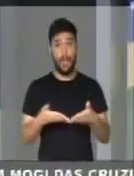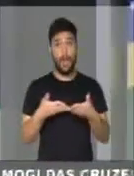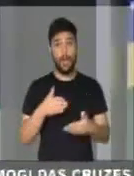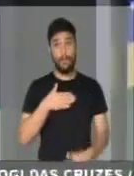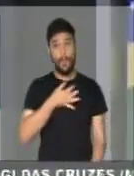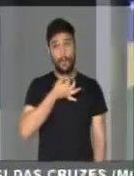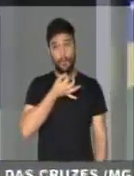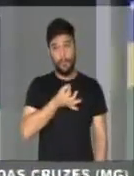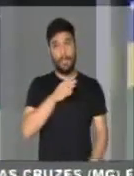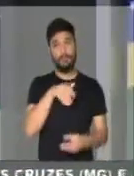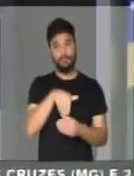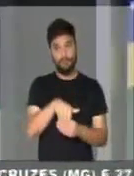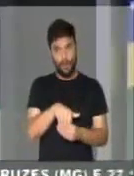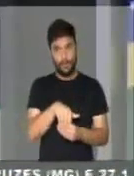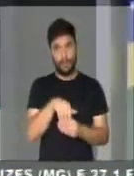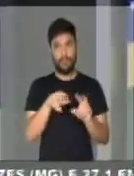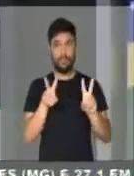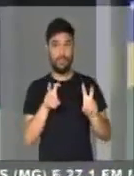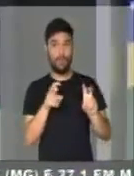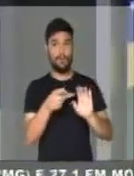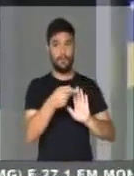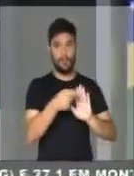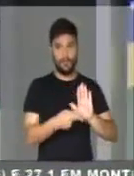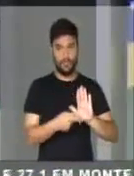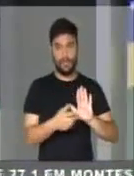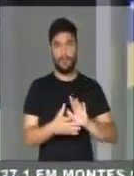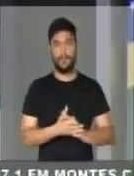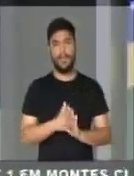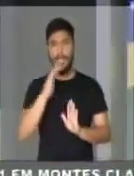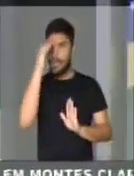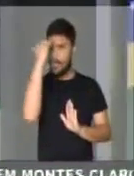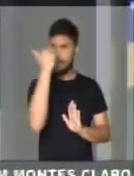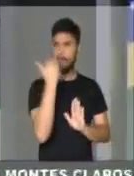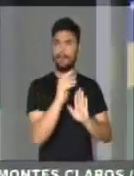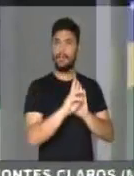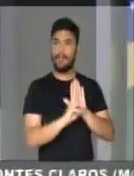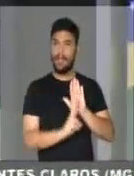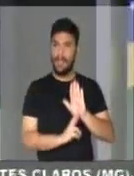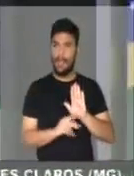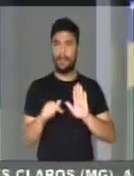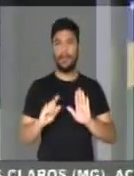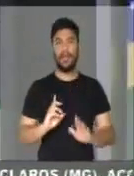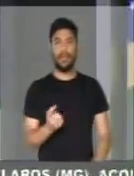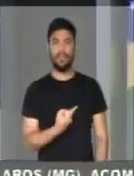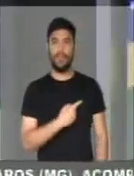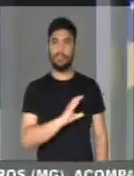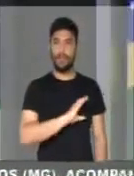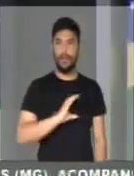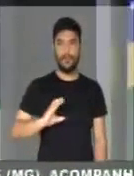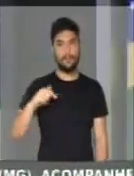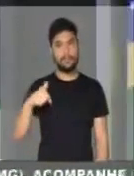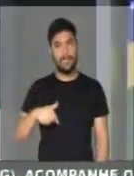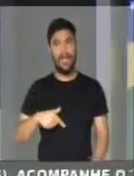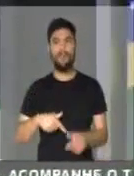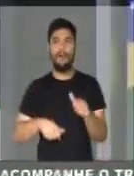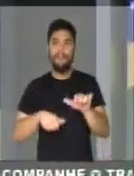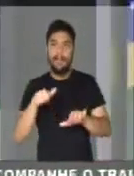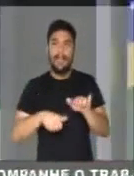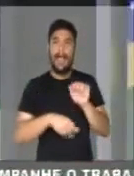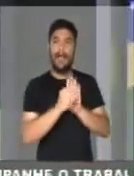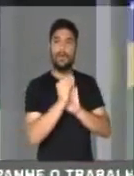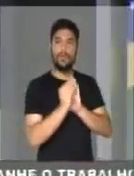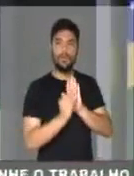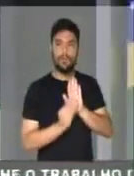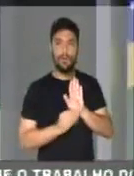Passo ao voto, senhor presidente. Na forma do disposto no regimento interno, cabe a esta comissão examinar, notadamente quanto ao